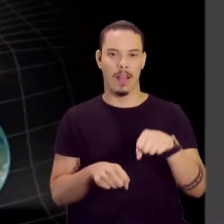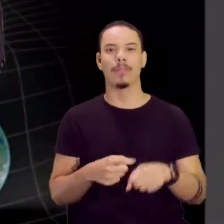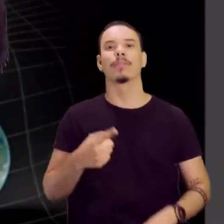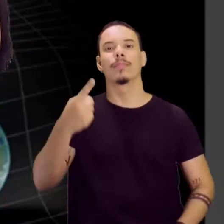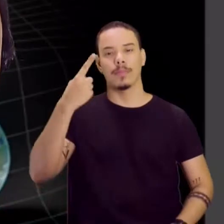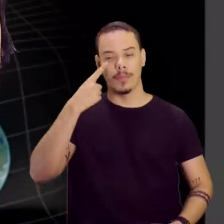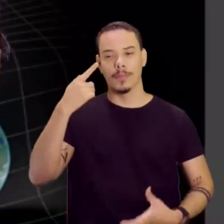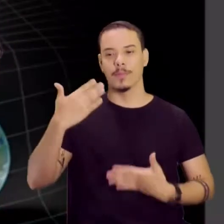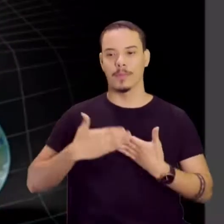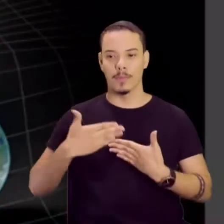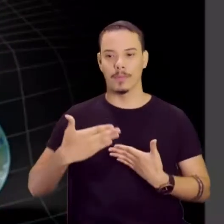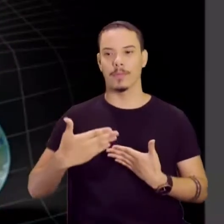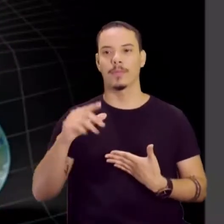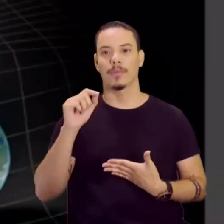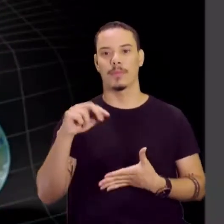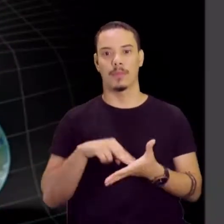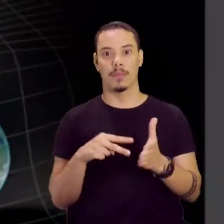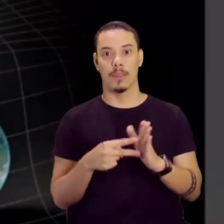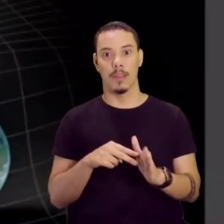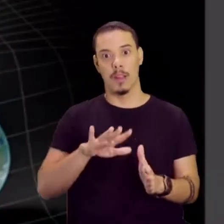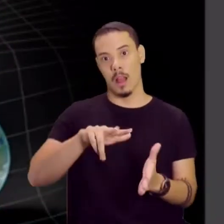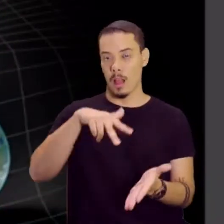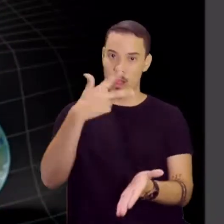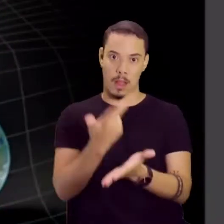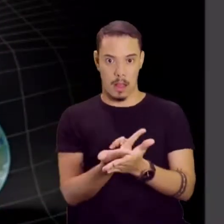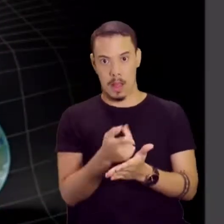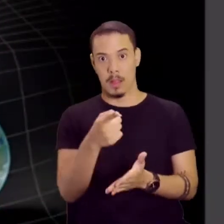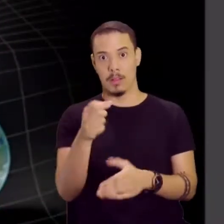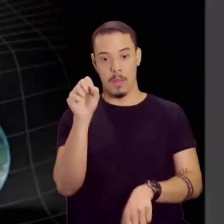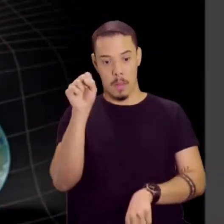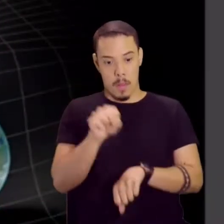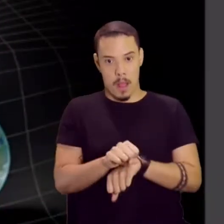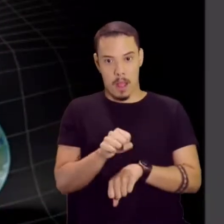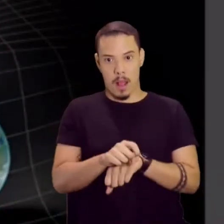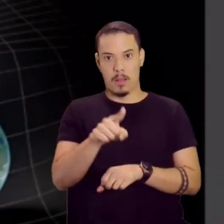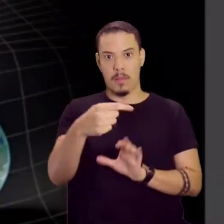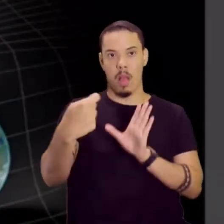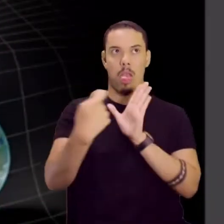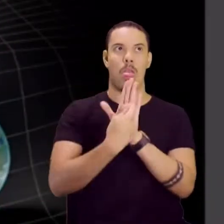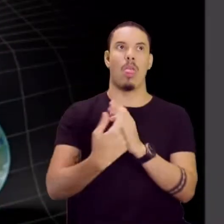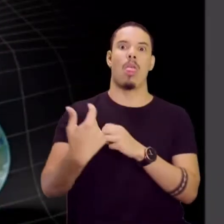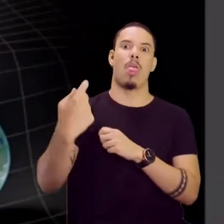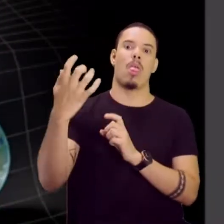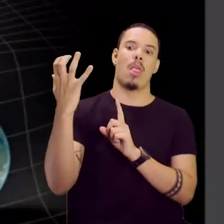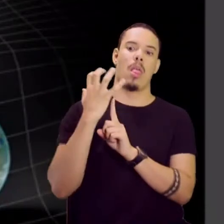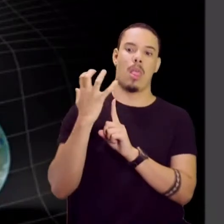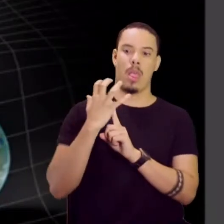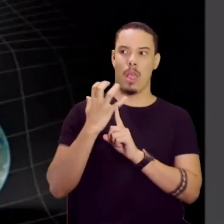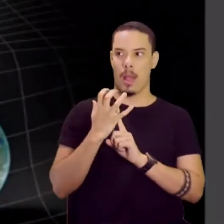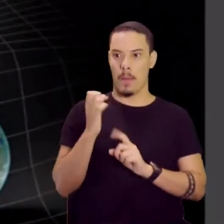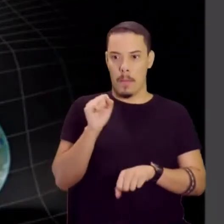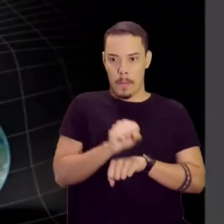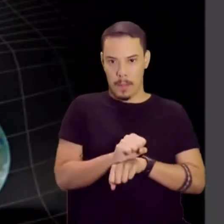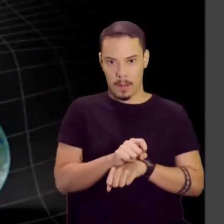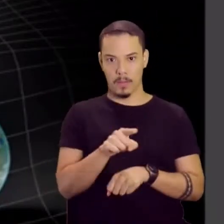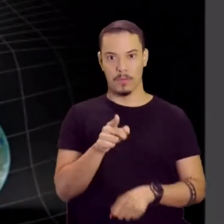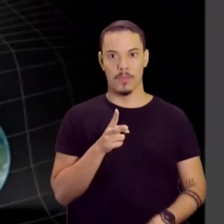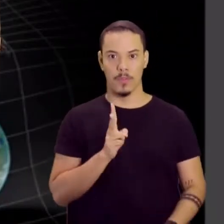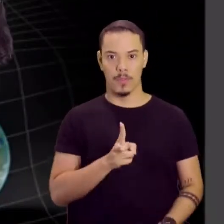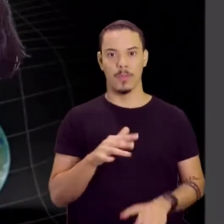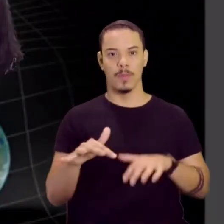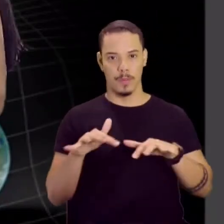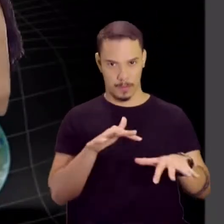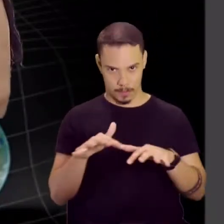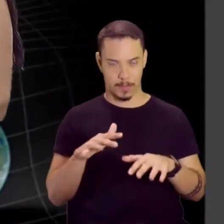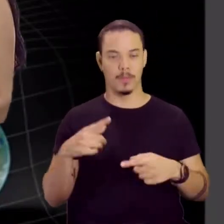isso, né? Que essas quedas, assim, que você é parado, você é obrigado a parar para um obstáculo, você continua o movimento, a